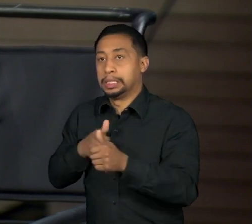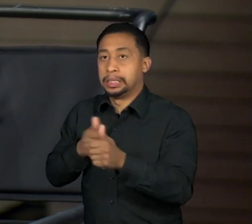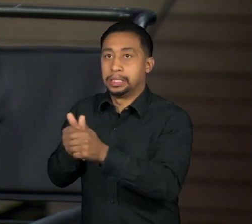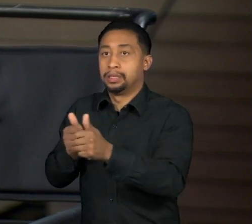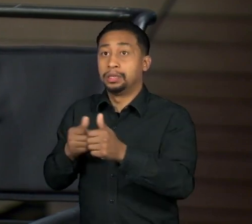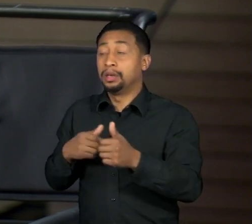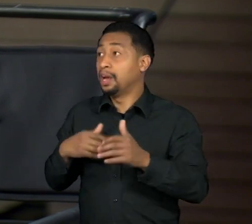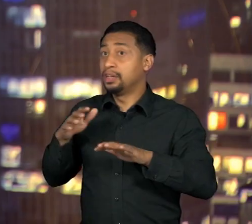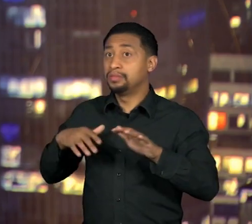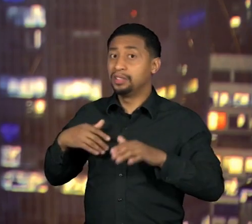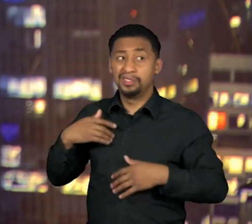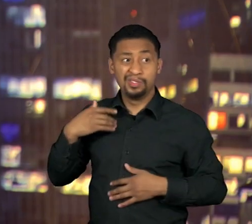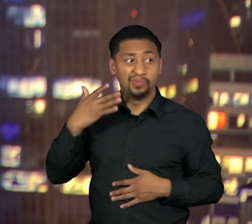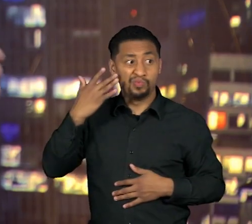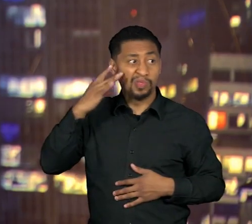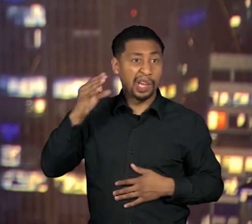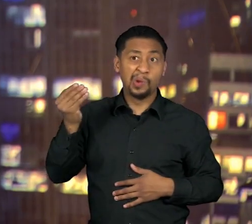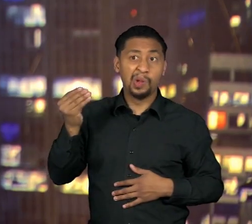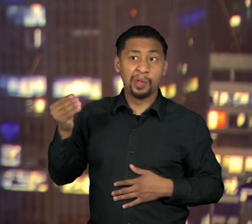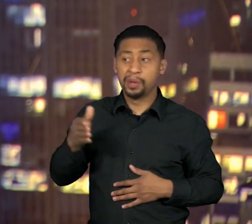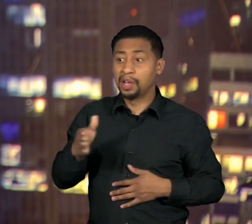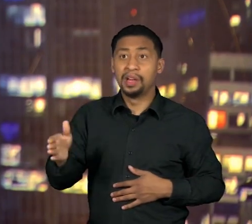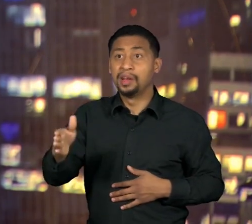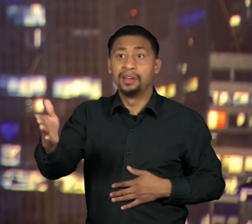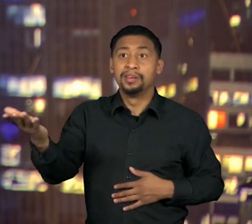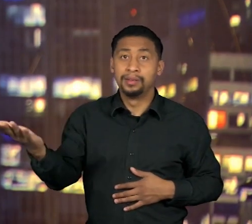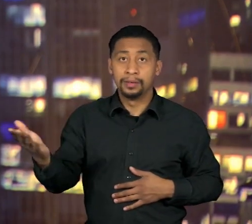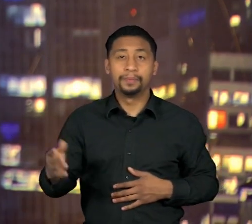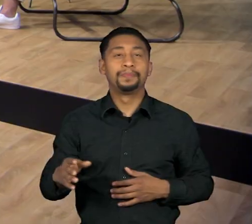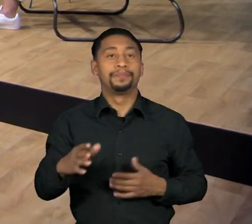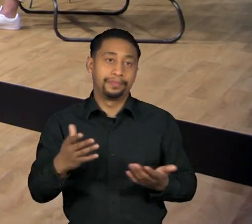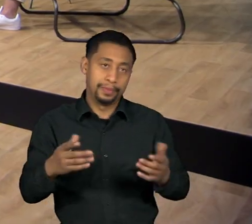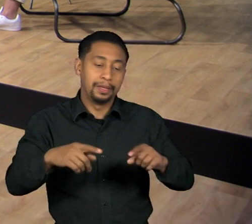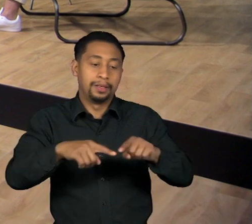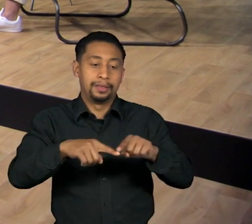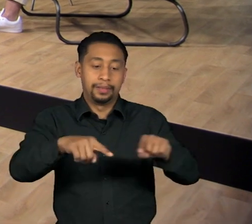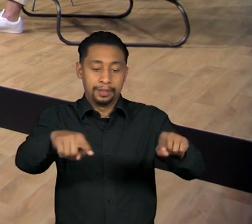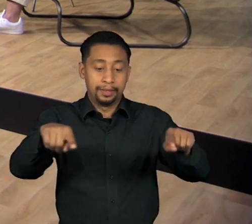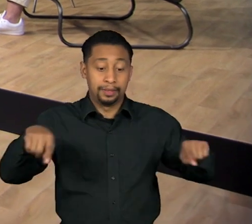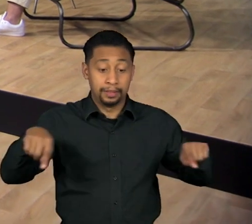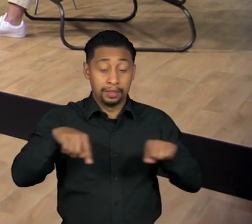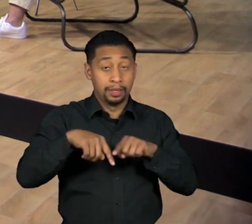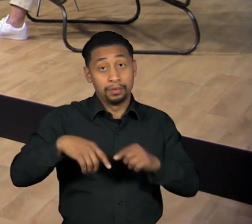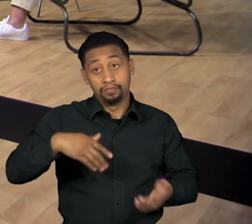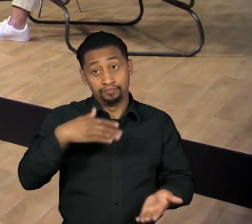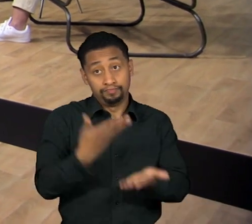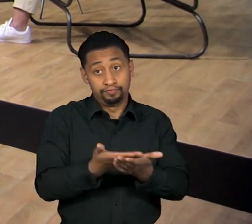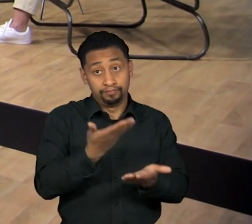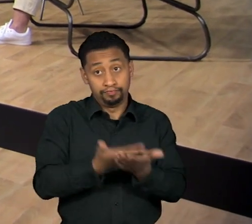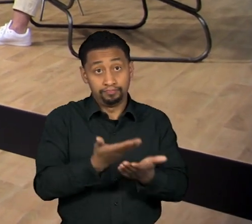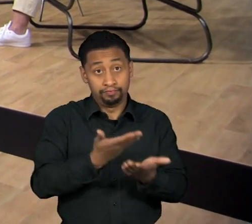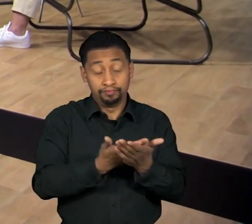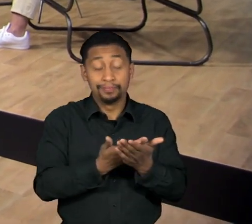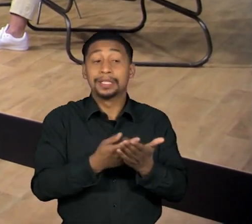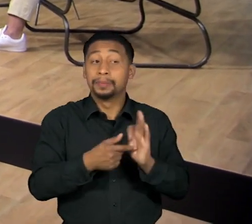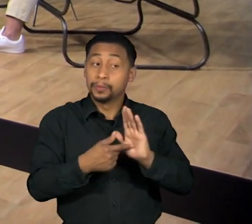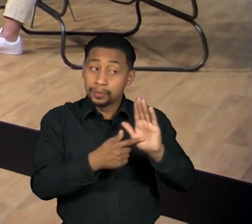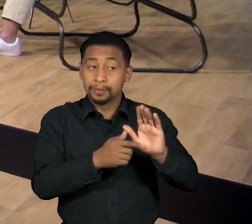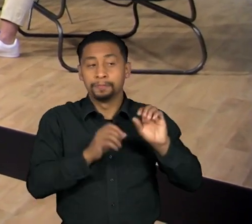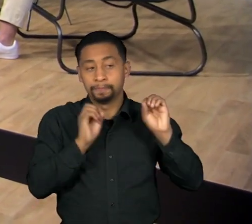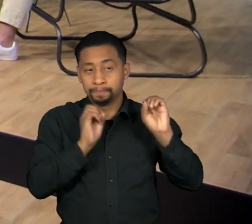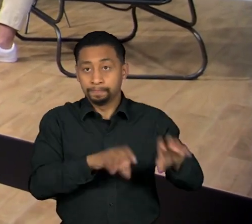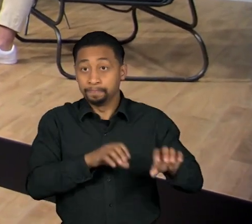tomar essa decisão. Tá aí, que eu acho que essa é a preocupação que está em sala de aula, não é, professora Rosa? Dessa tecnologia, da inteligência